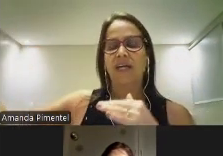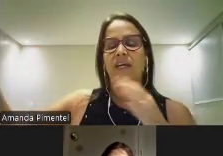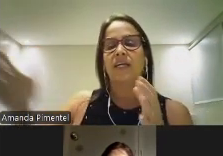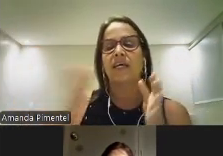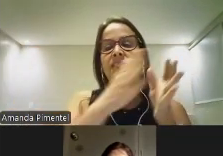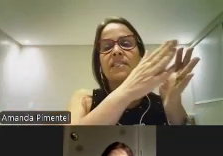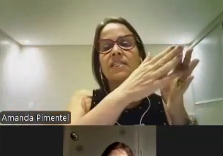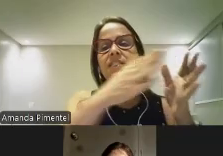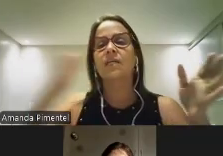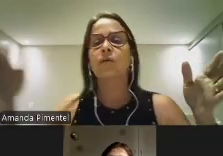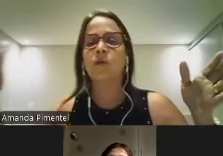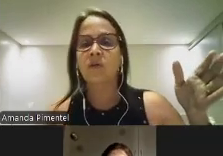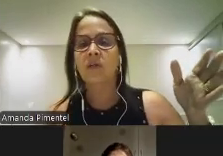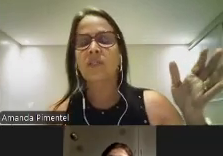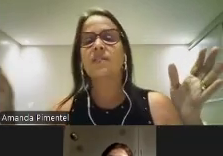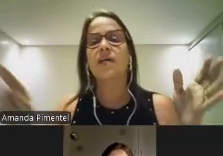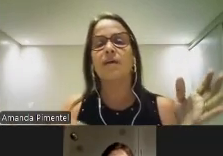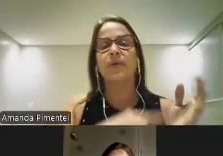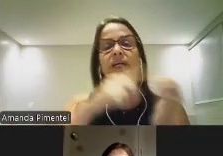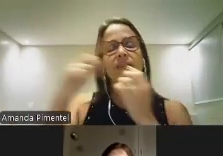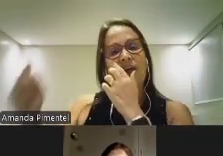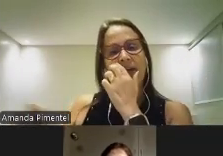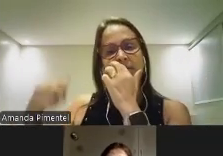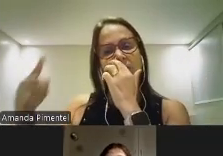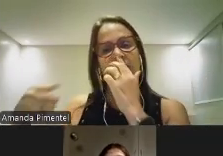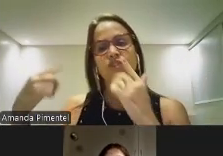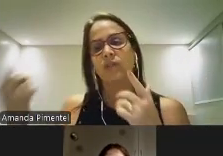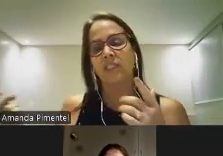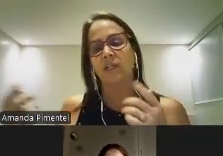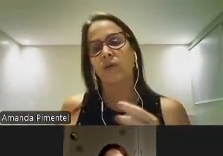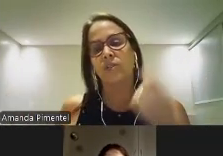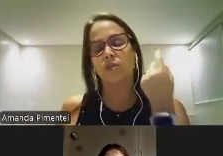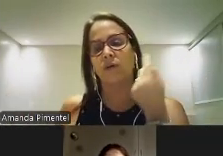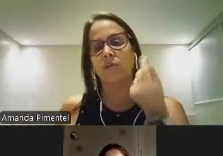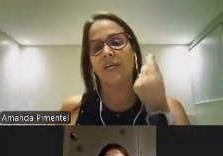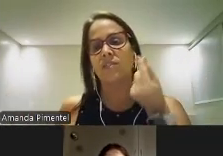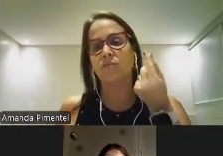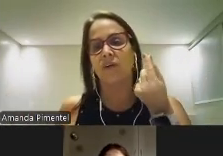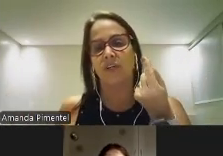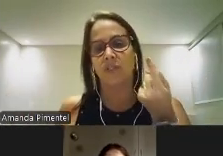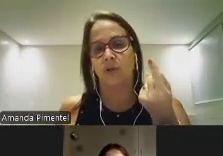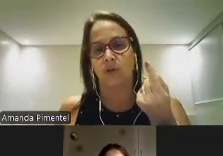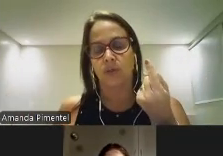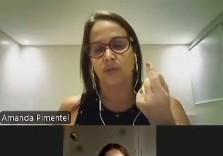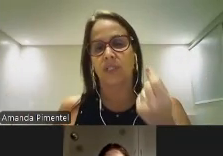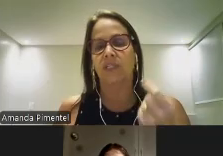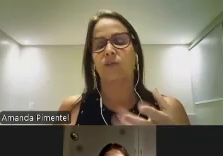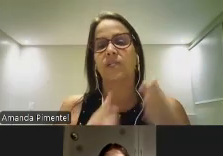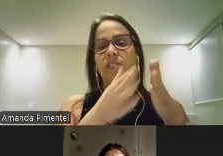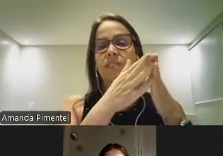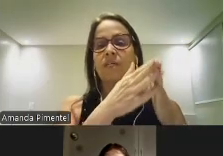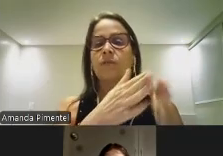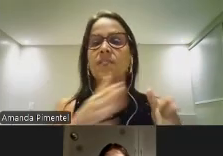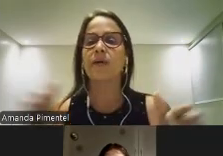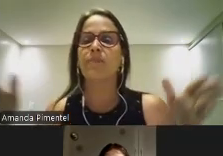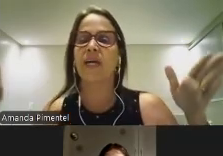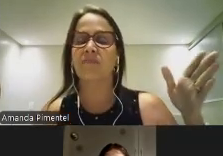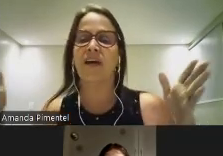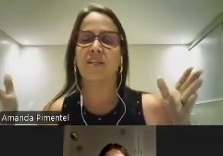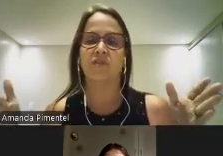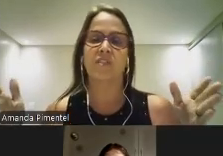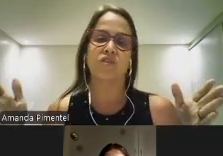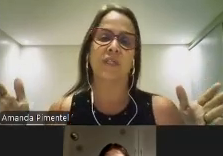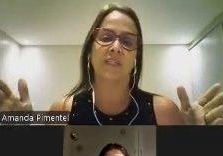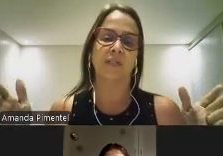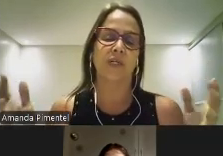REM, né? E esse ciclo se repete várias vezes durante a noite. Isso não acontece uma vez só durante a noite. Esse ciclo se